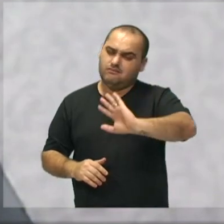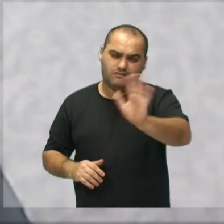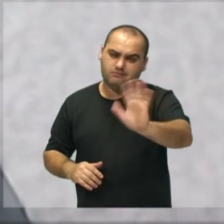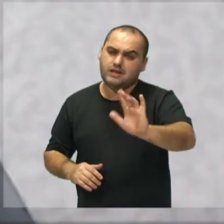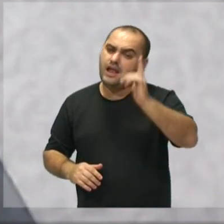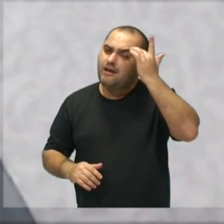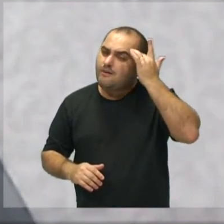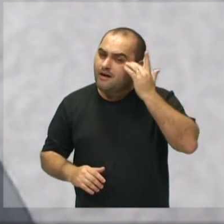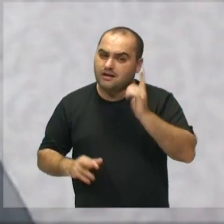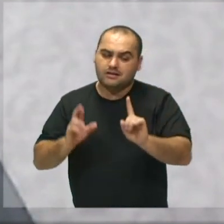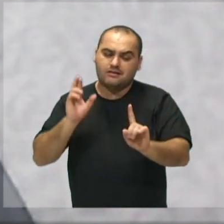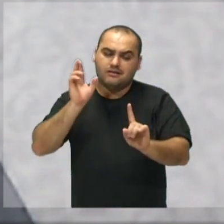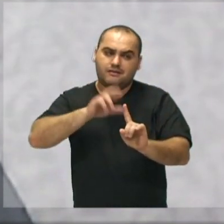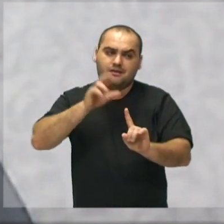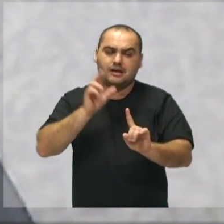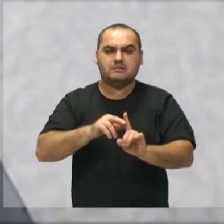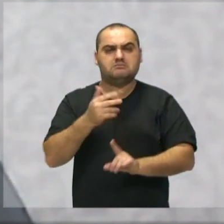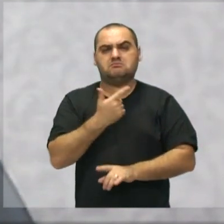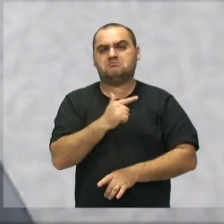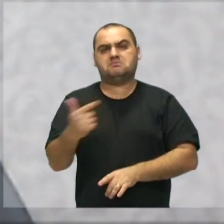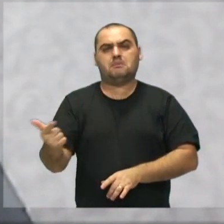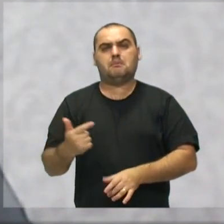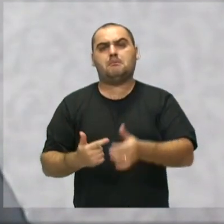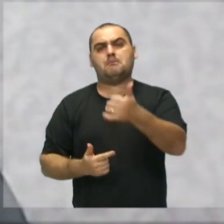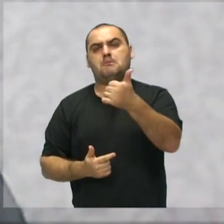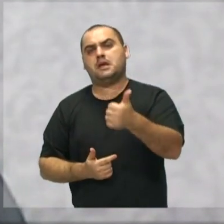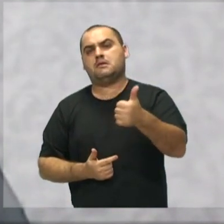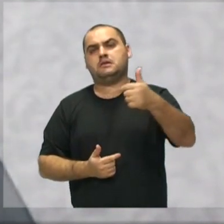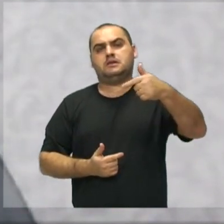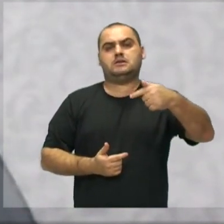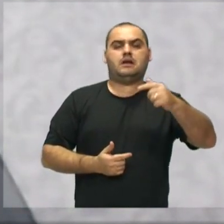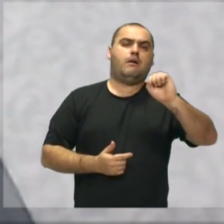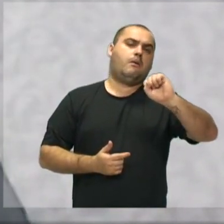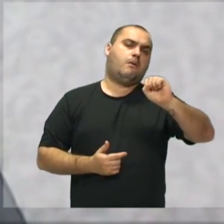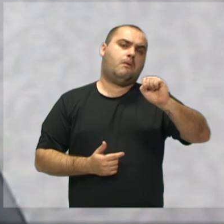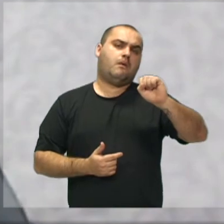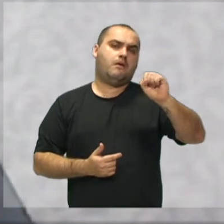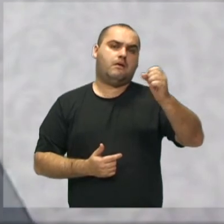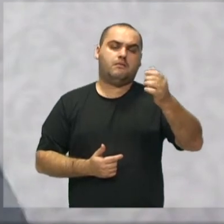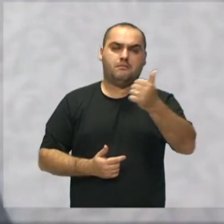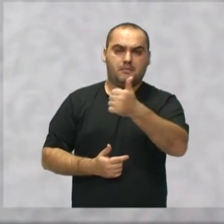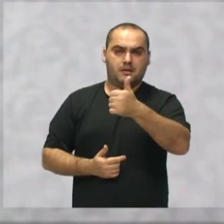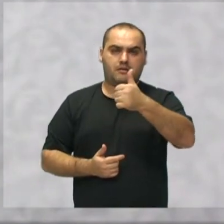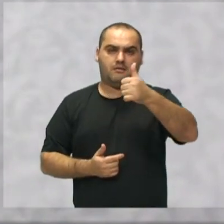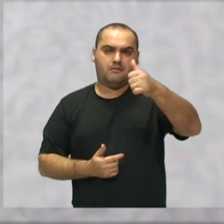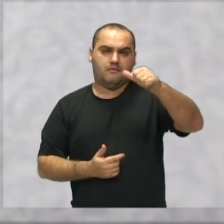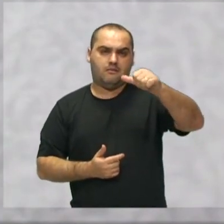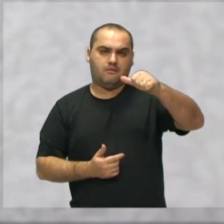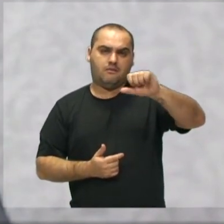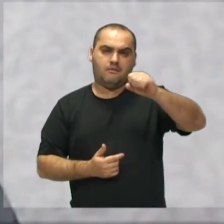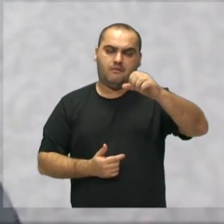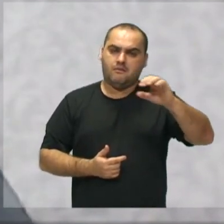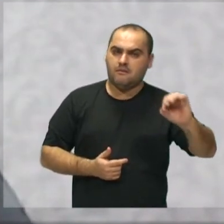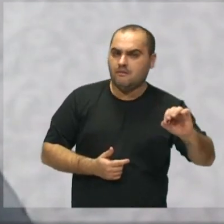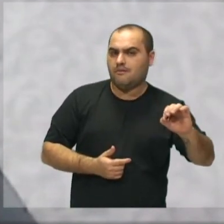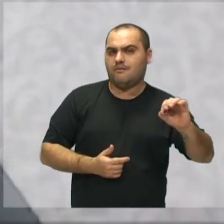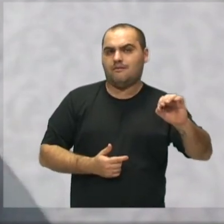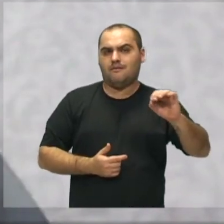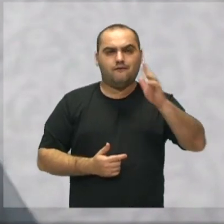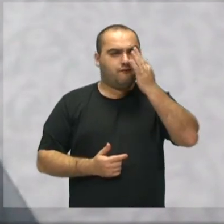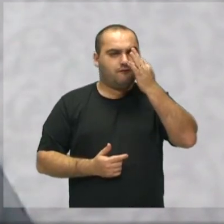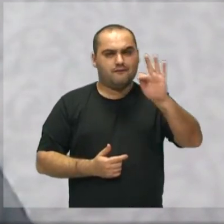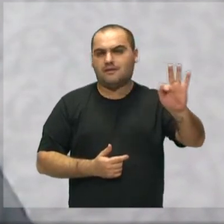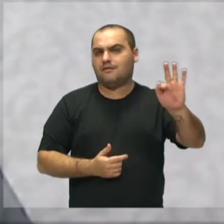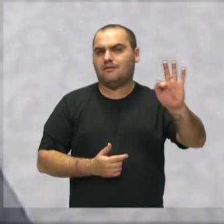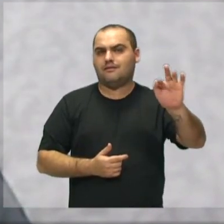e direita nasceu em 1780, na França. Fez toda a trajetória da modernidade, organizando as pessoas com uma